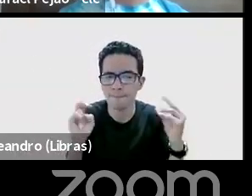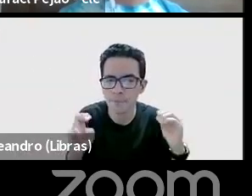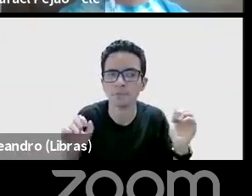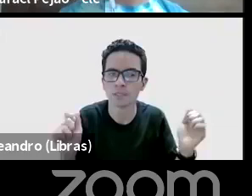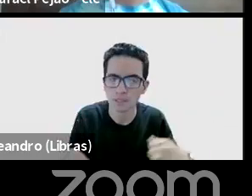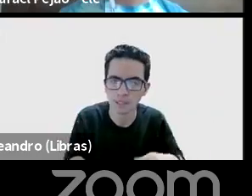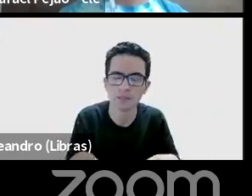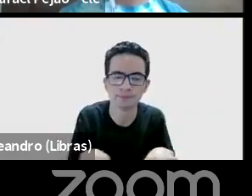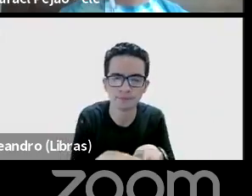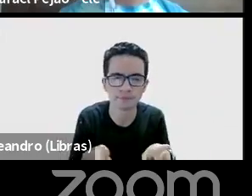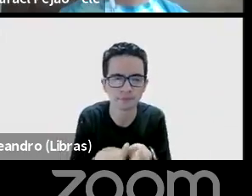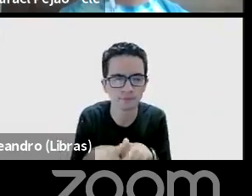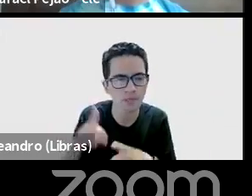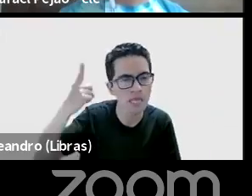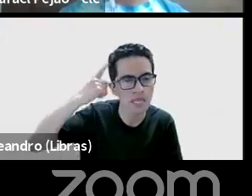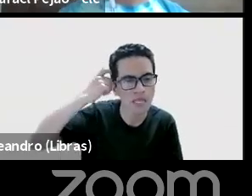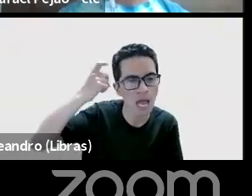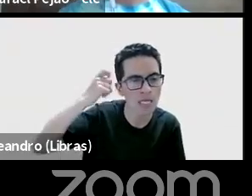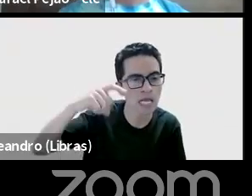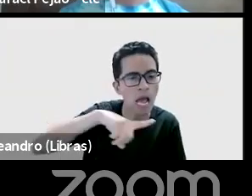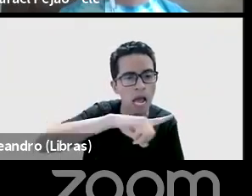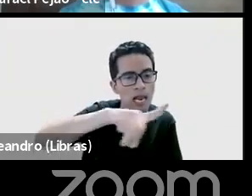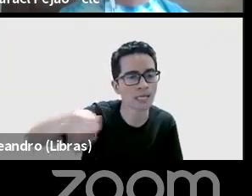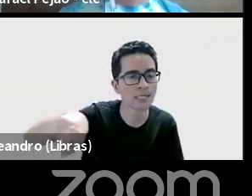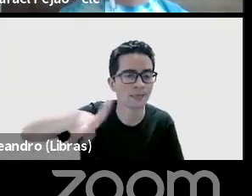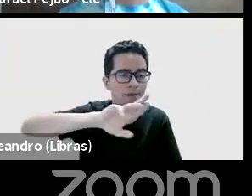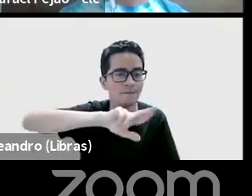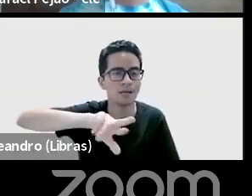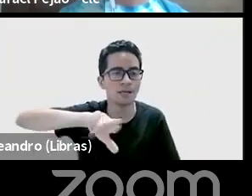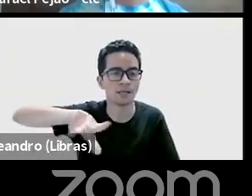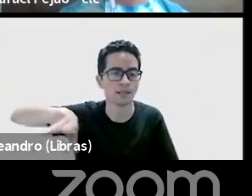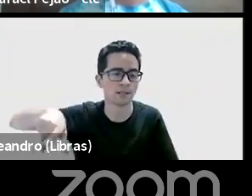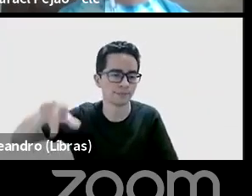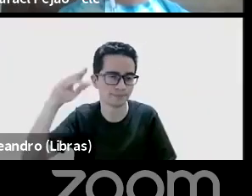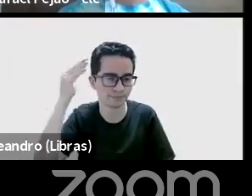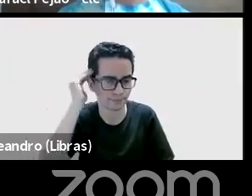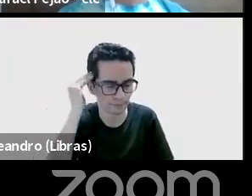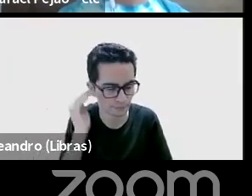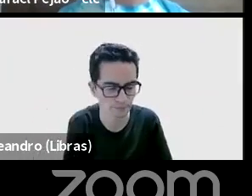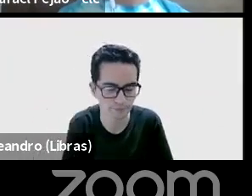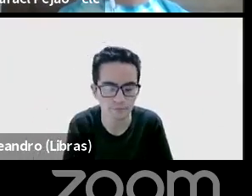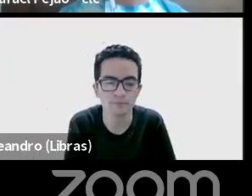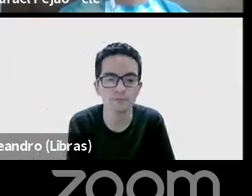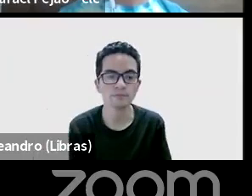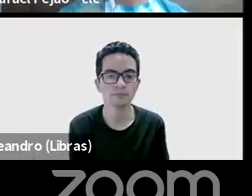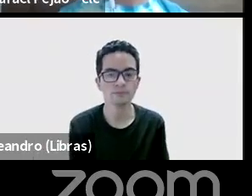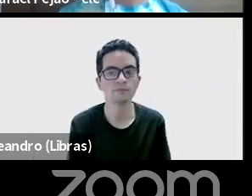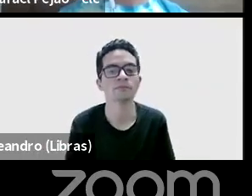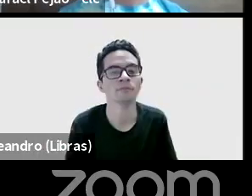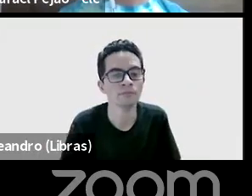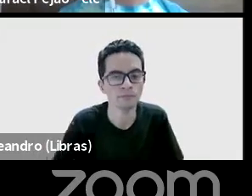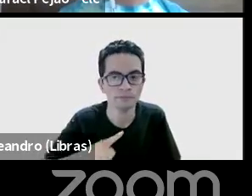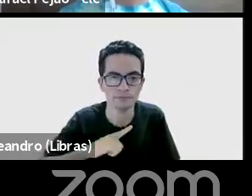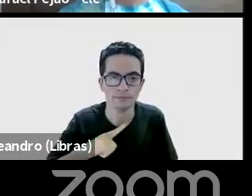né, insights que são distintos, que são diversos, né? Então, um pouco da nossa